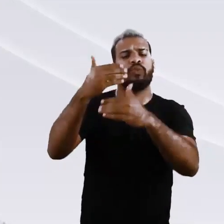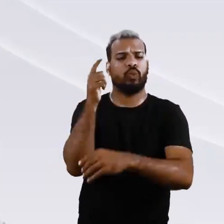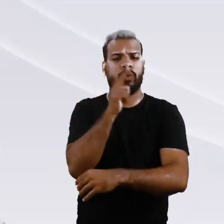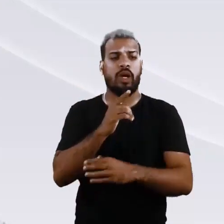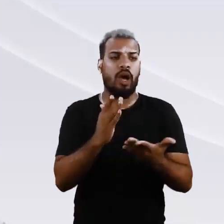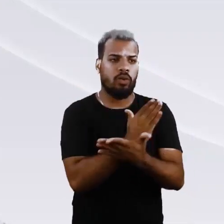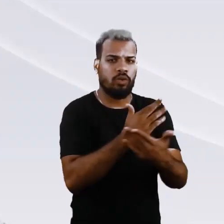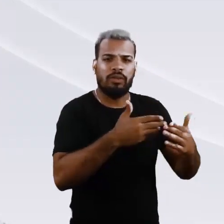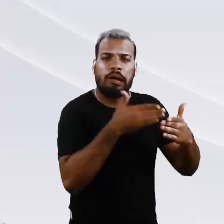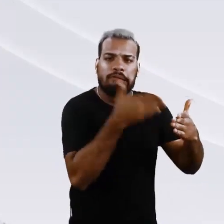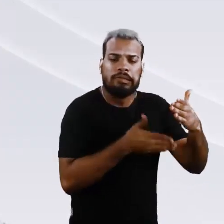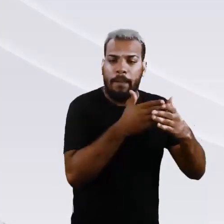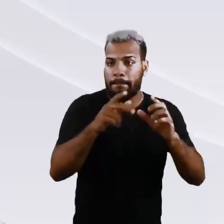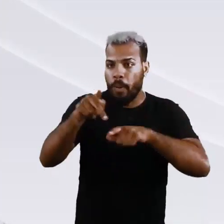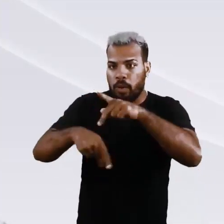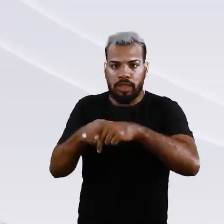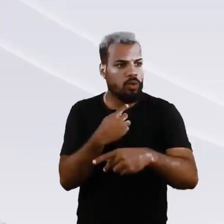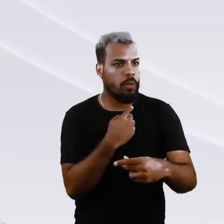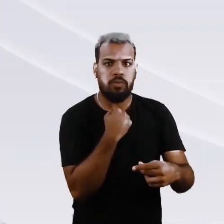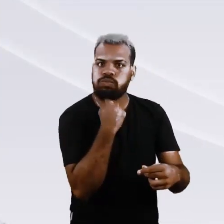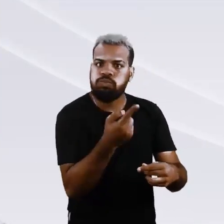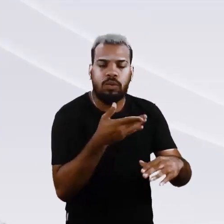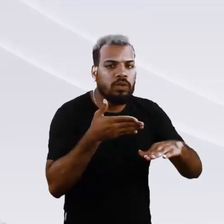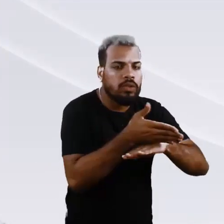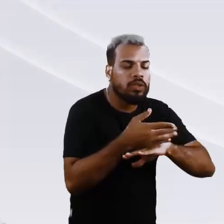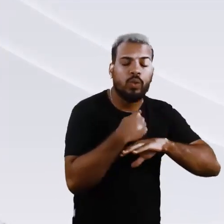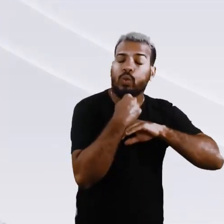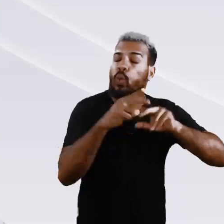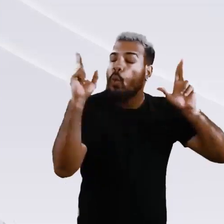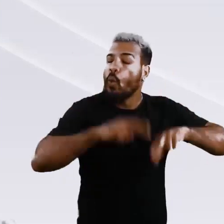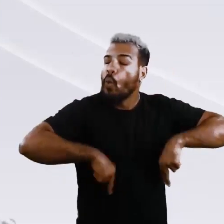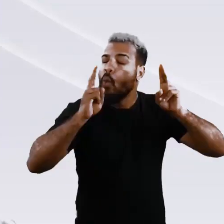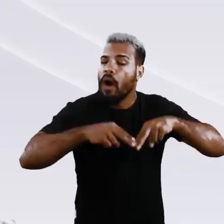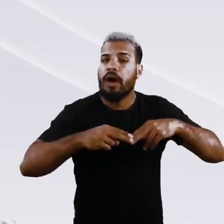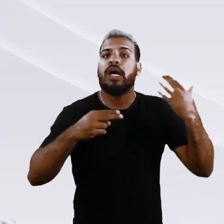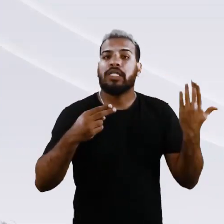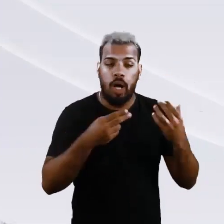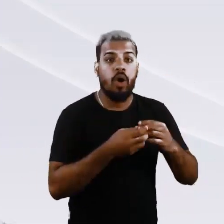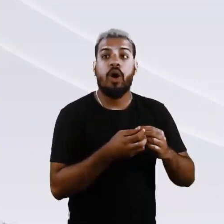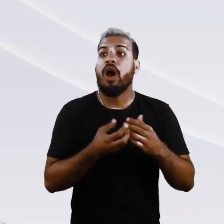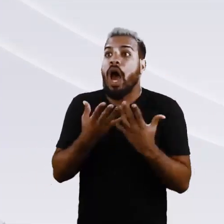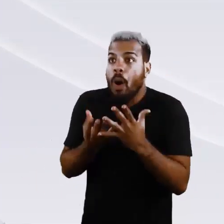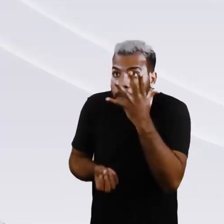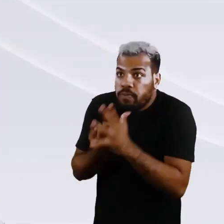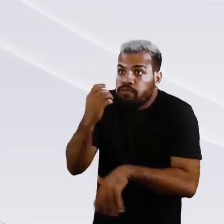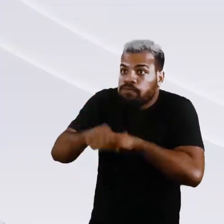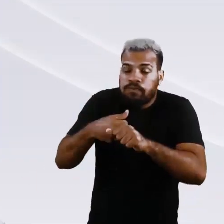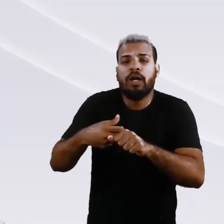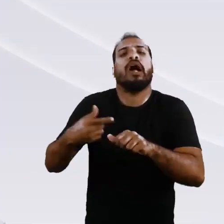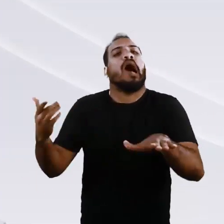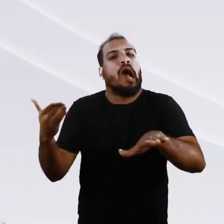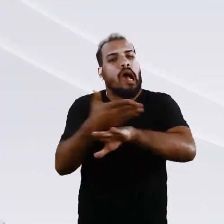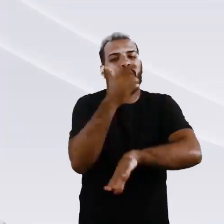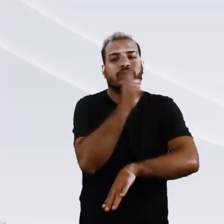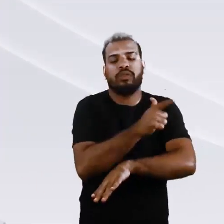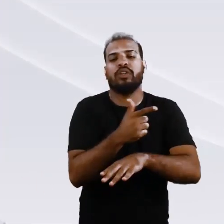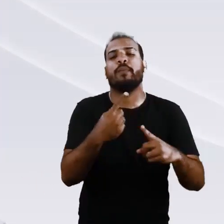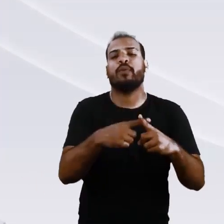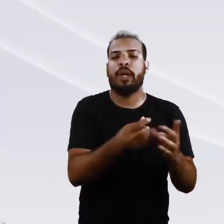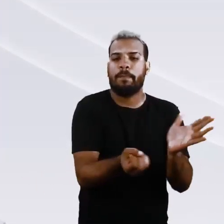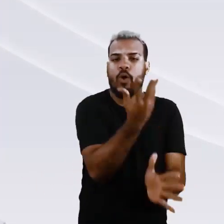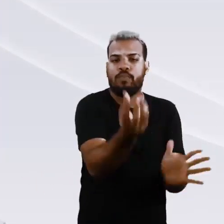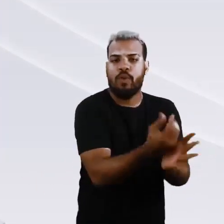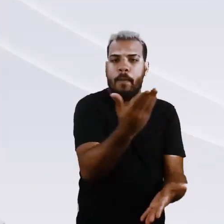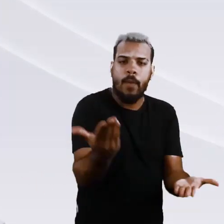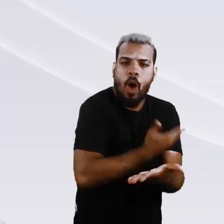avanços, produtos que eram inacessíveis a boa parte da população puderam ser acessíveis através do processo de produção em